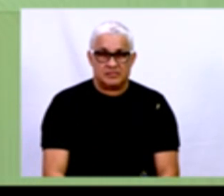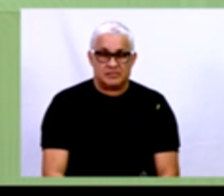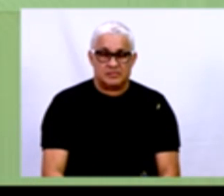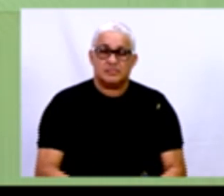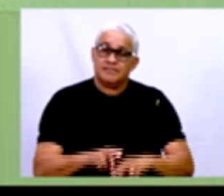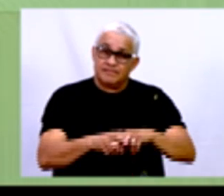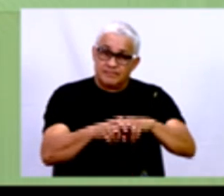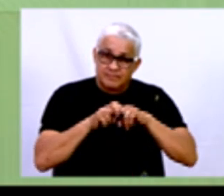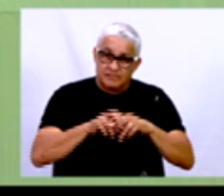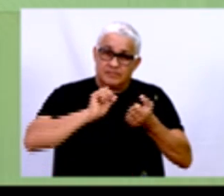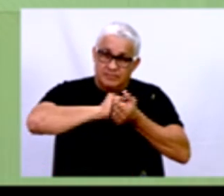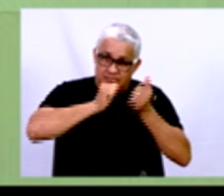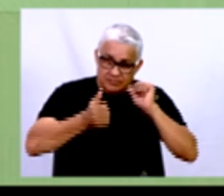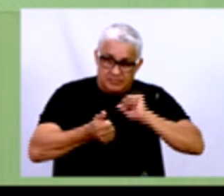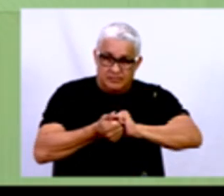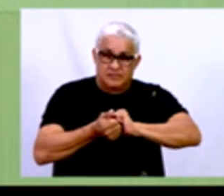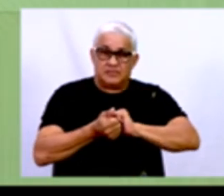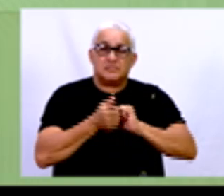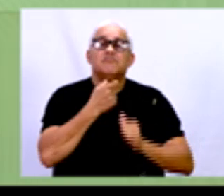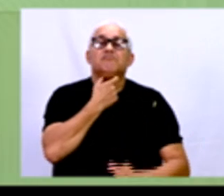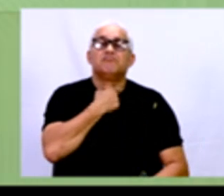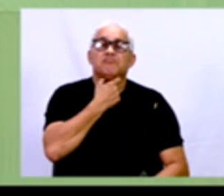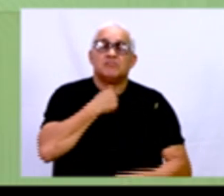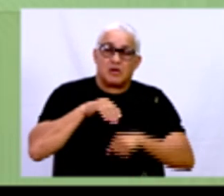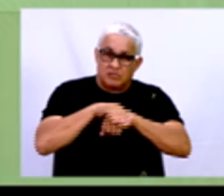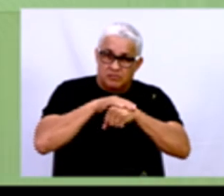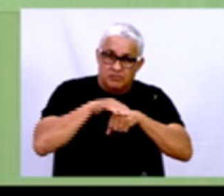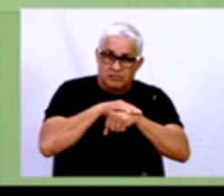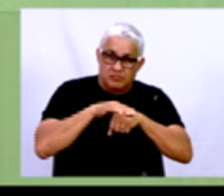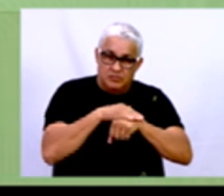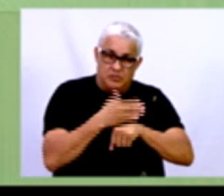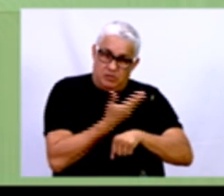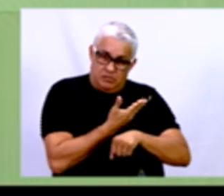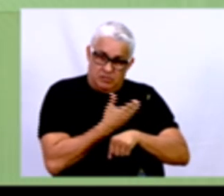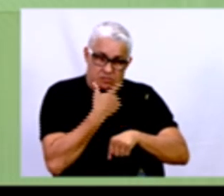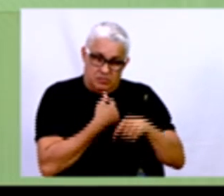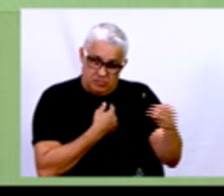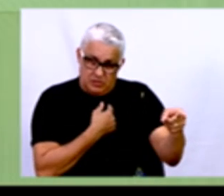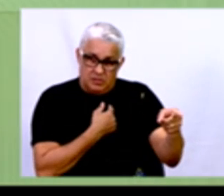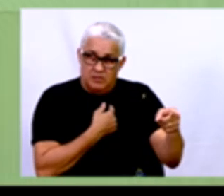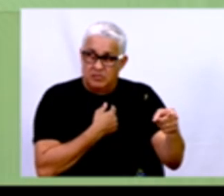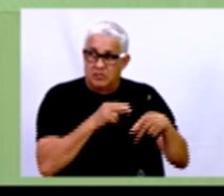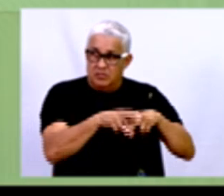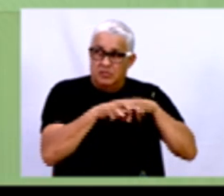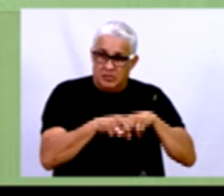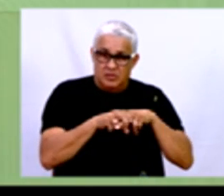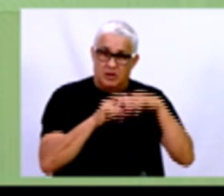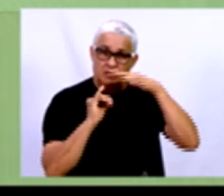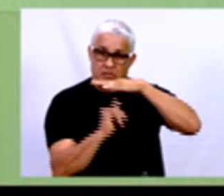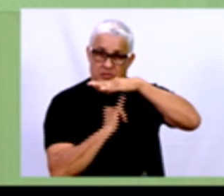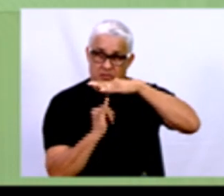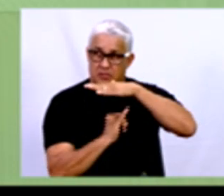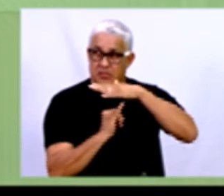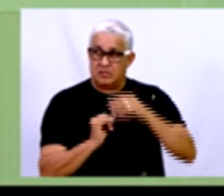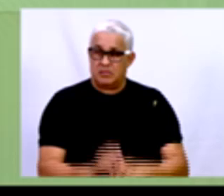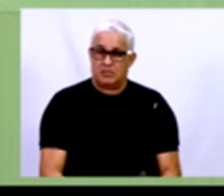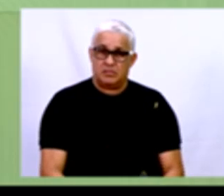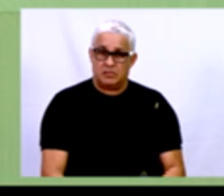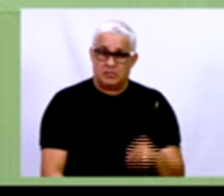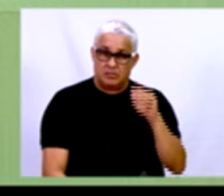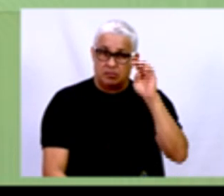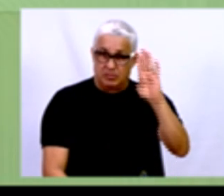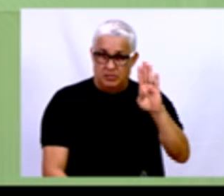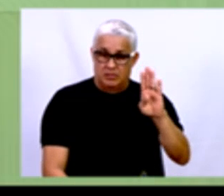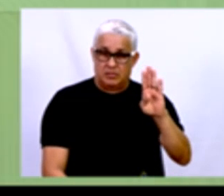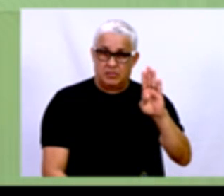Devido à adequação de sua fala à conversa com o amigo caracterizada pela informalidade. B.